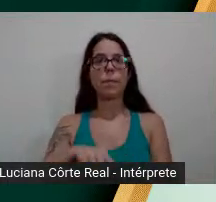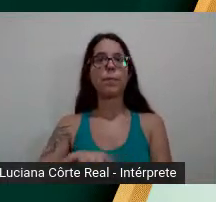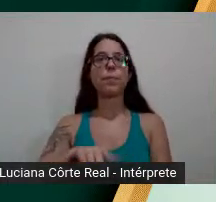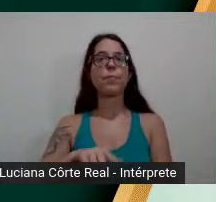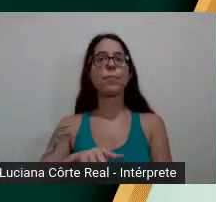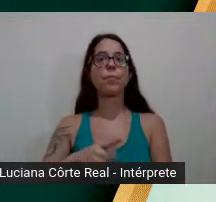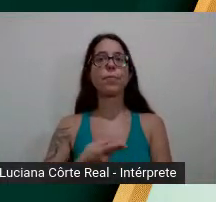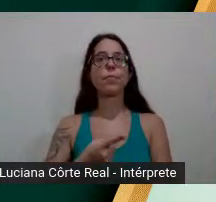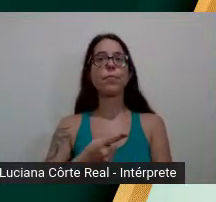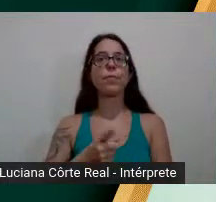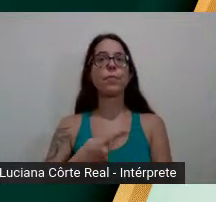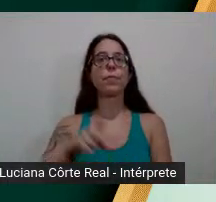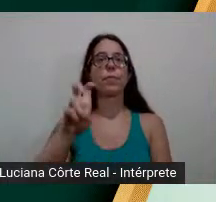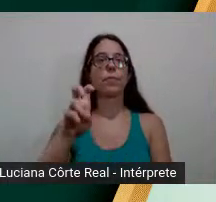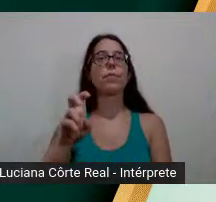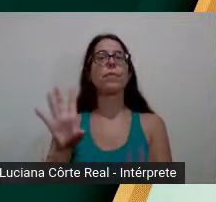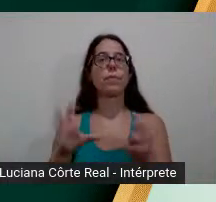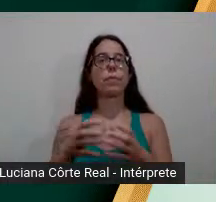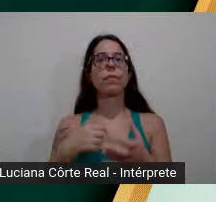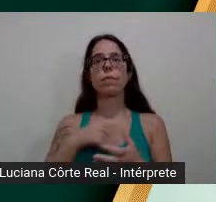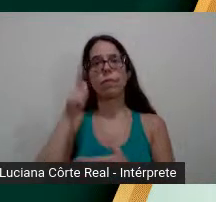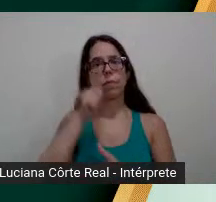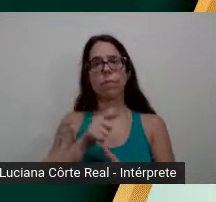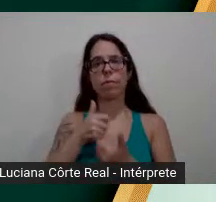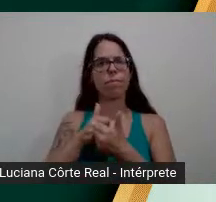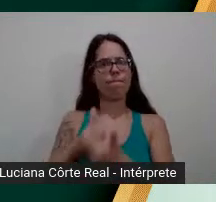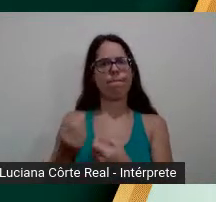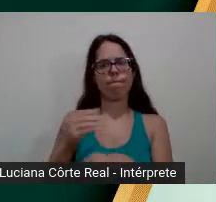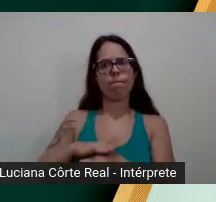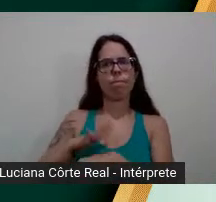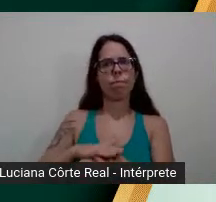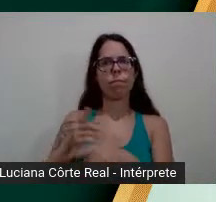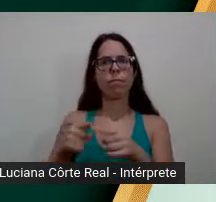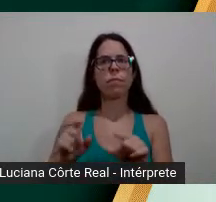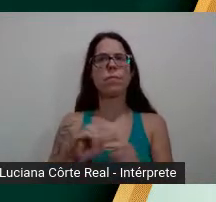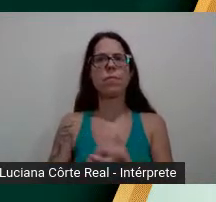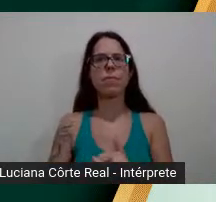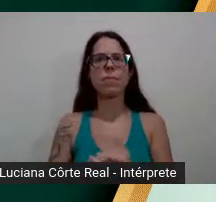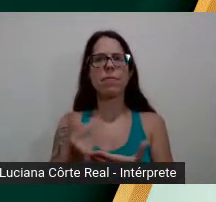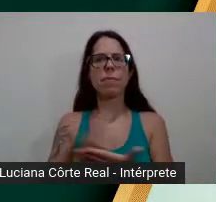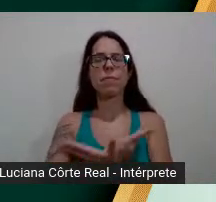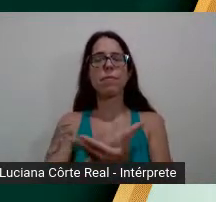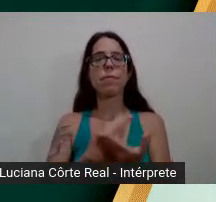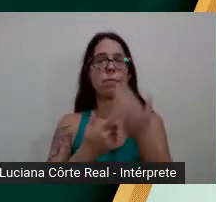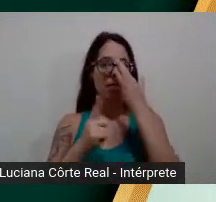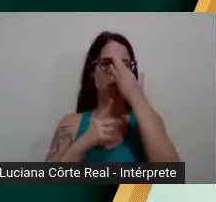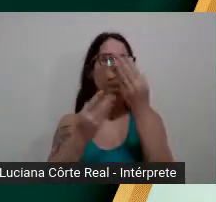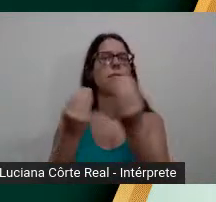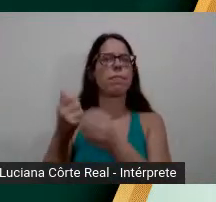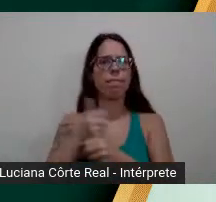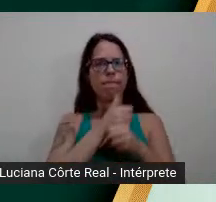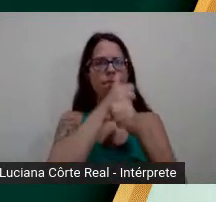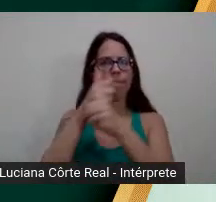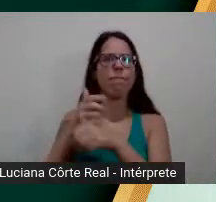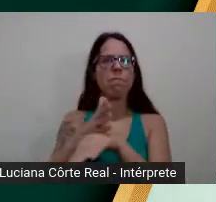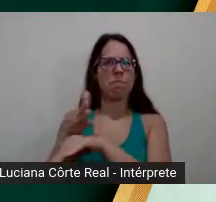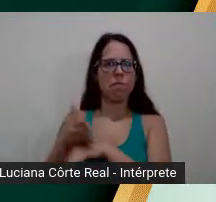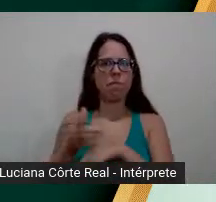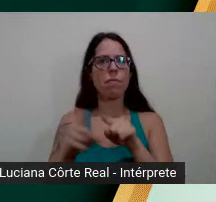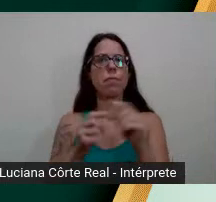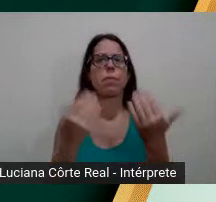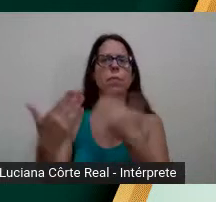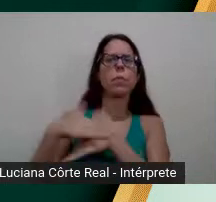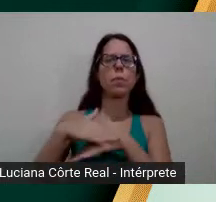consegui acompanhar muito tempo, mas participei de várias rodas de chimarrão, muitas conversas, muitos